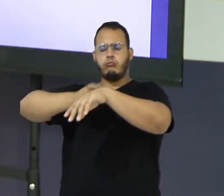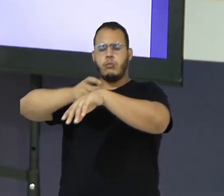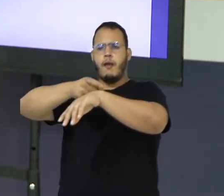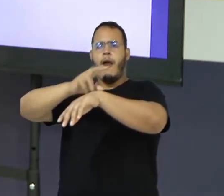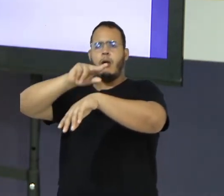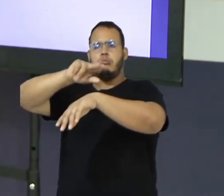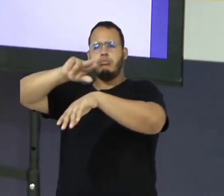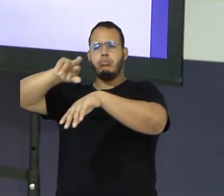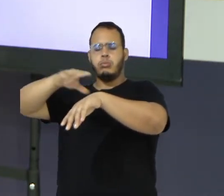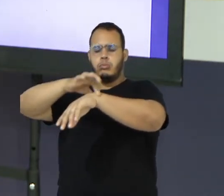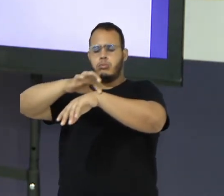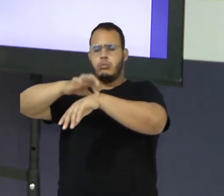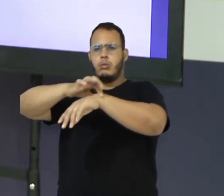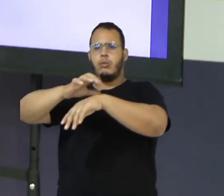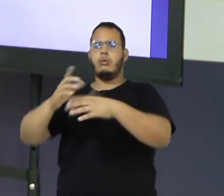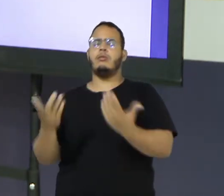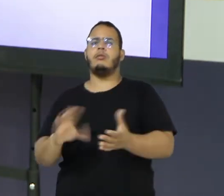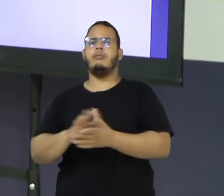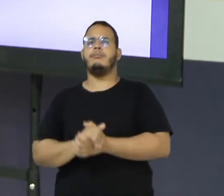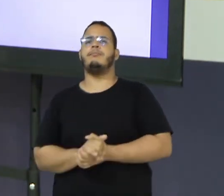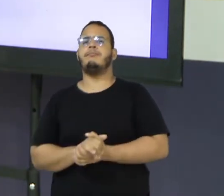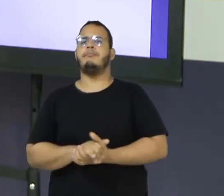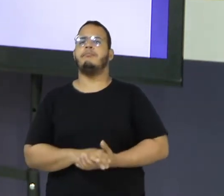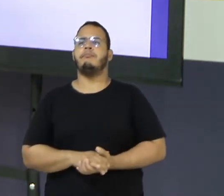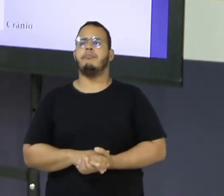de ossos curtos, certo?